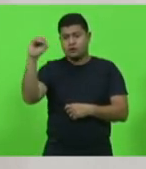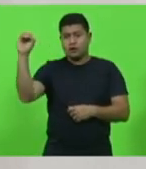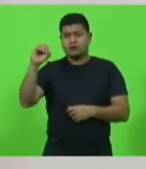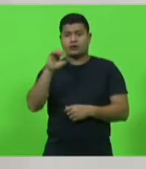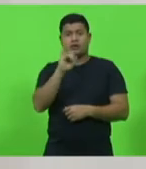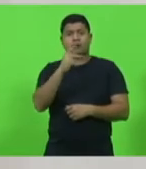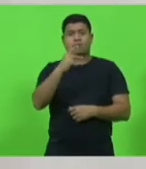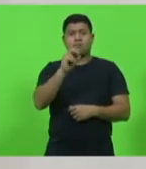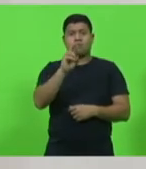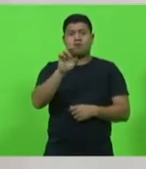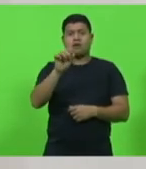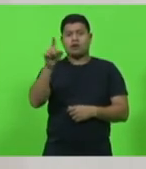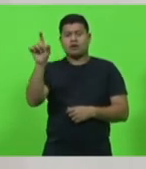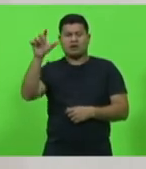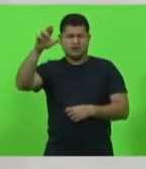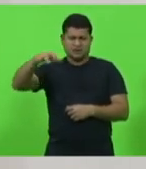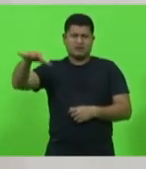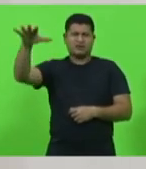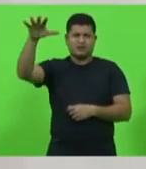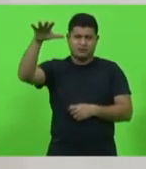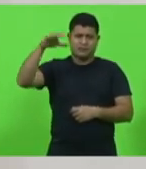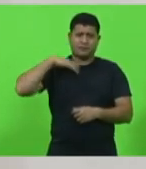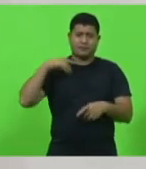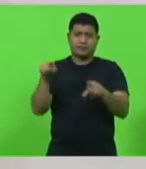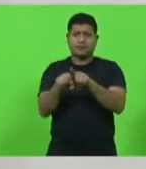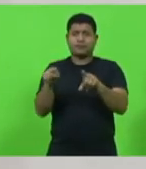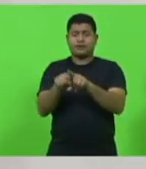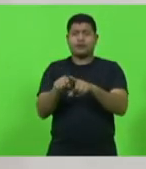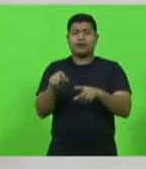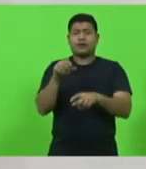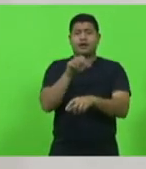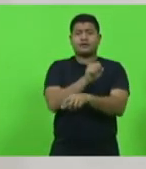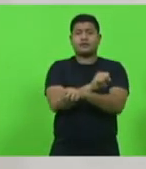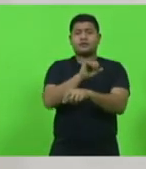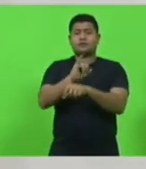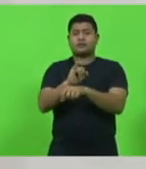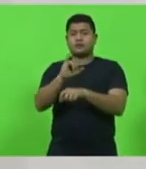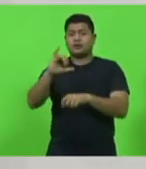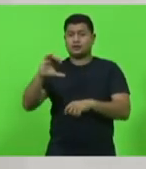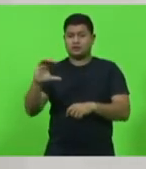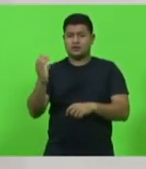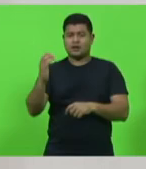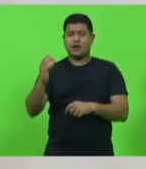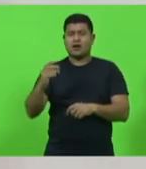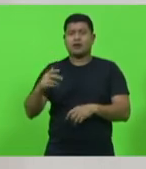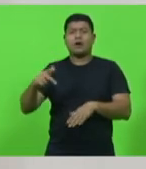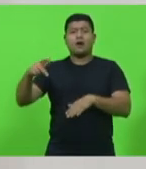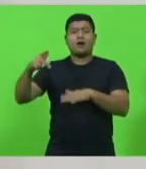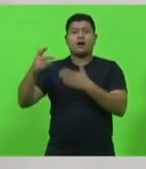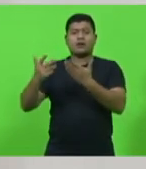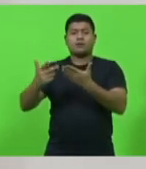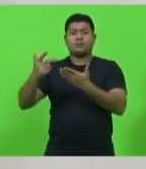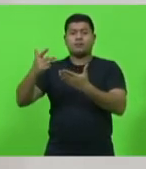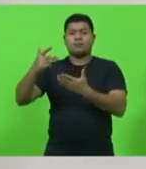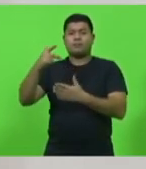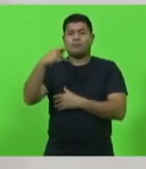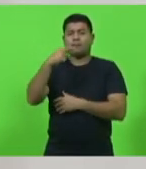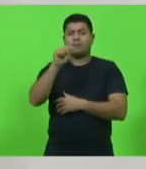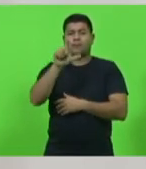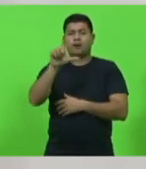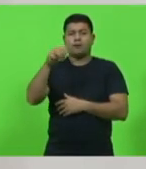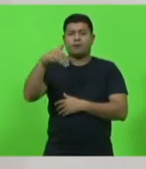aquela região, fui a São José do Cedro, Guaraciaba, Palmasola, Anchieta. E